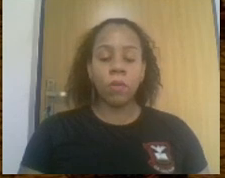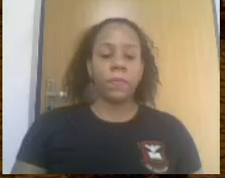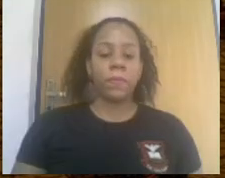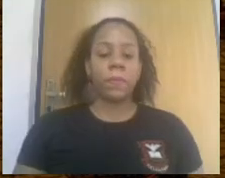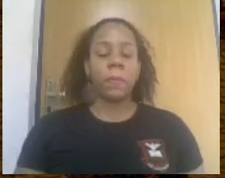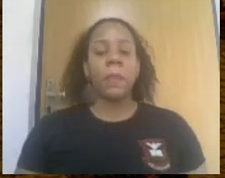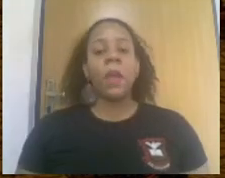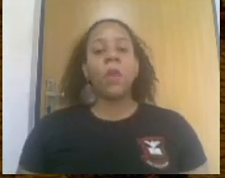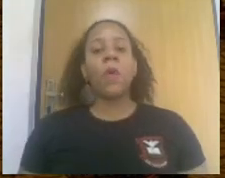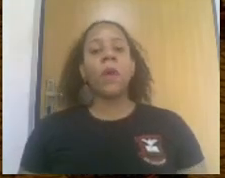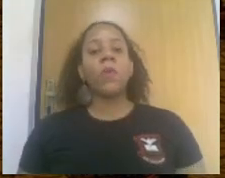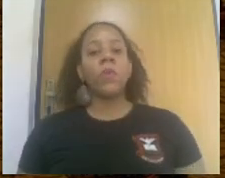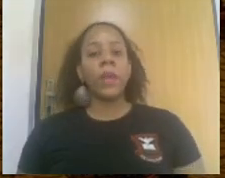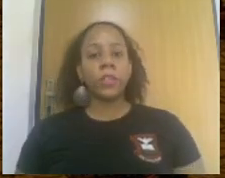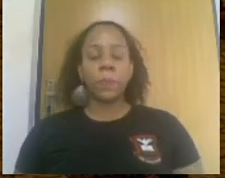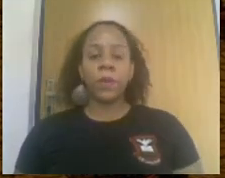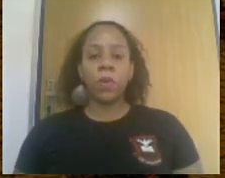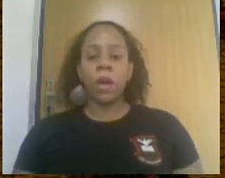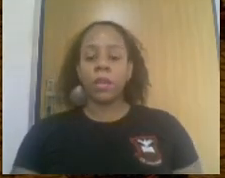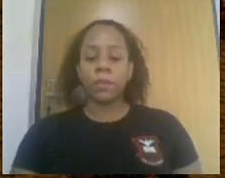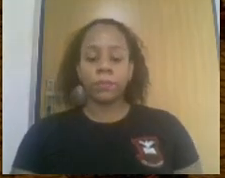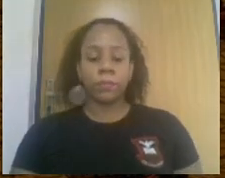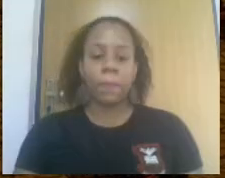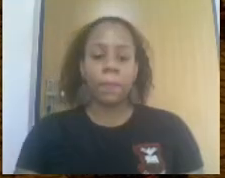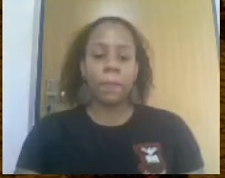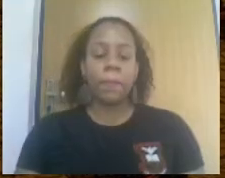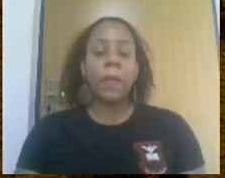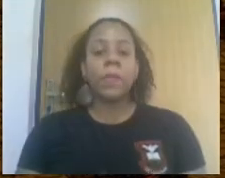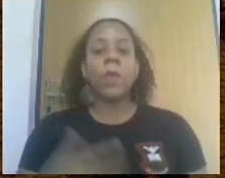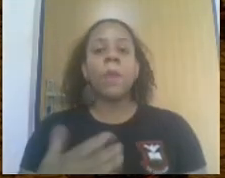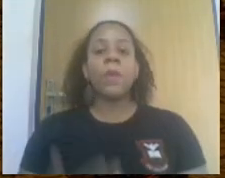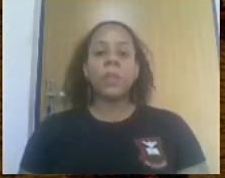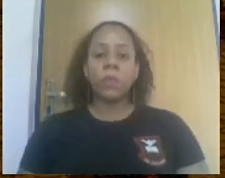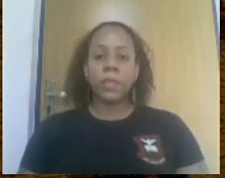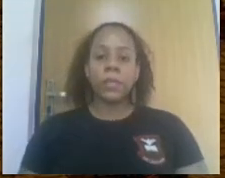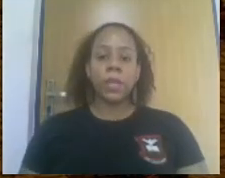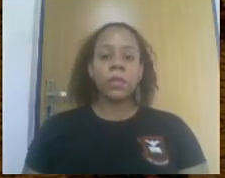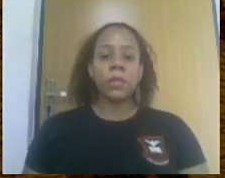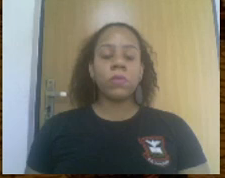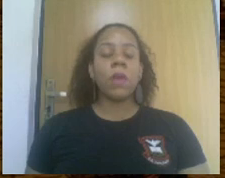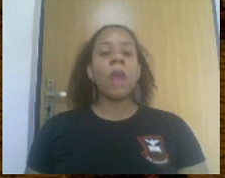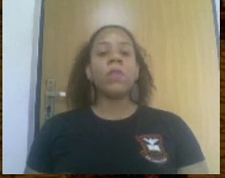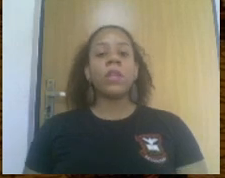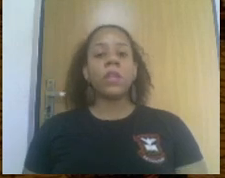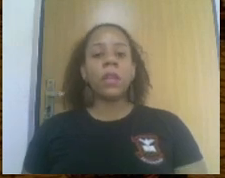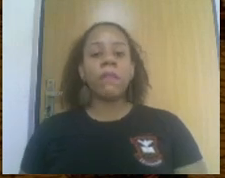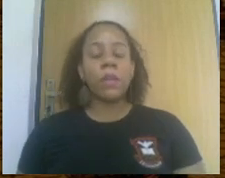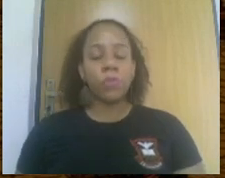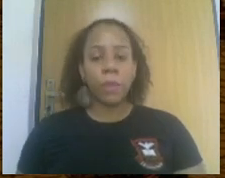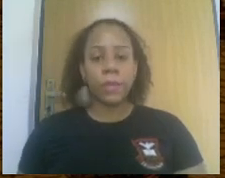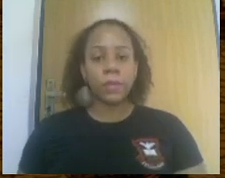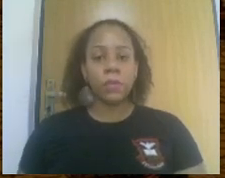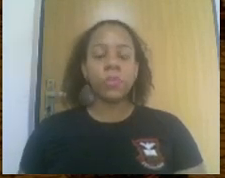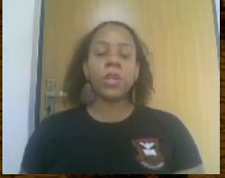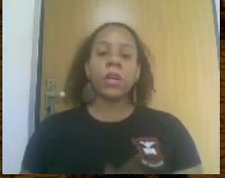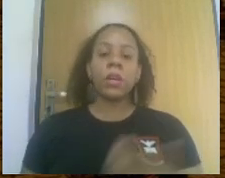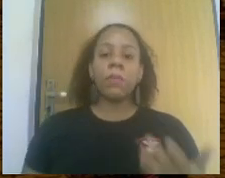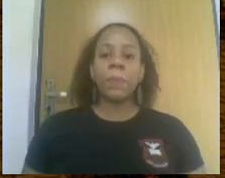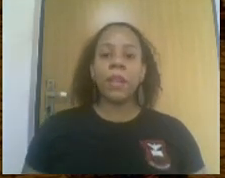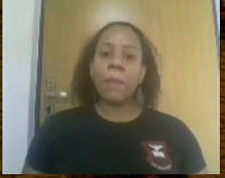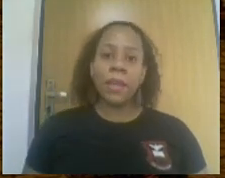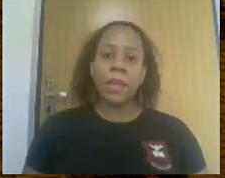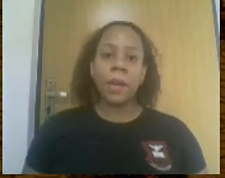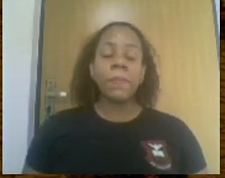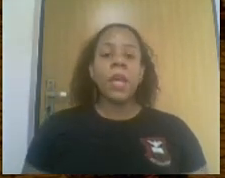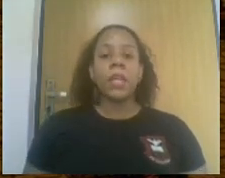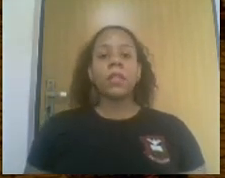com a coroa espanhola. Então, após acontecer isso, a Holanda invadiu o Brasil, chegando